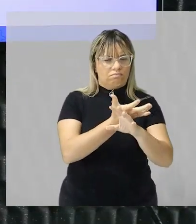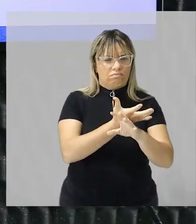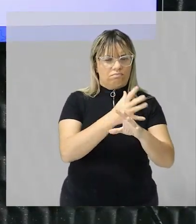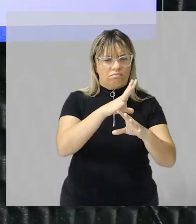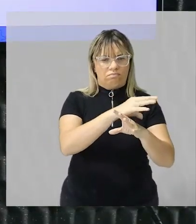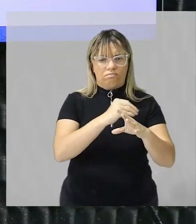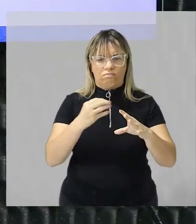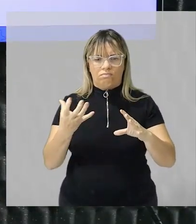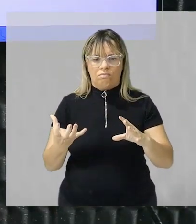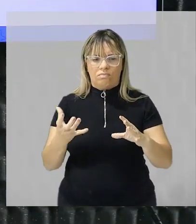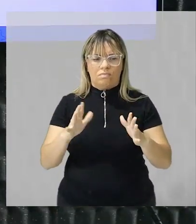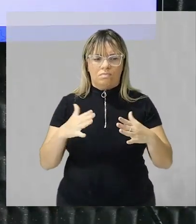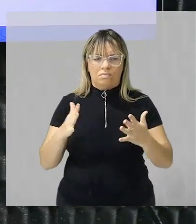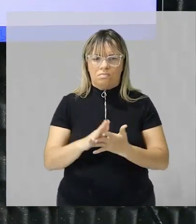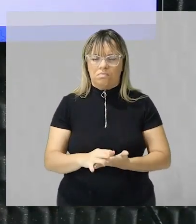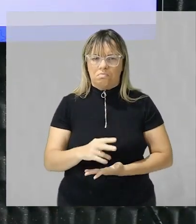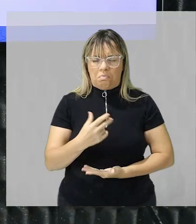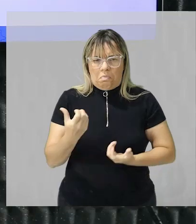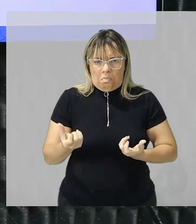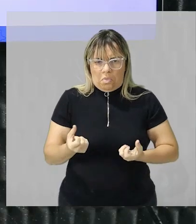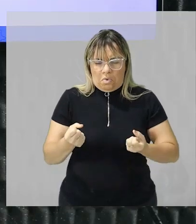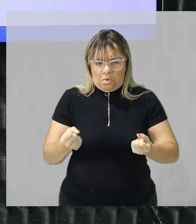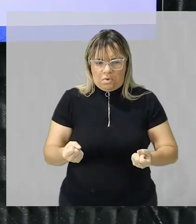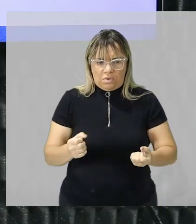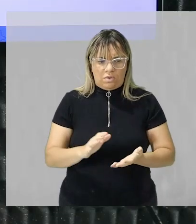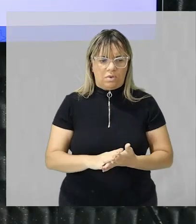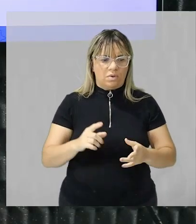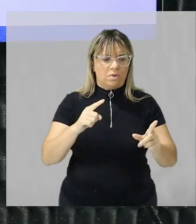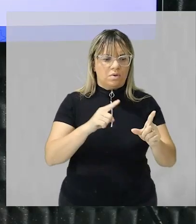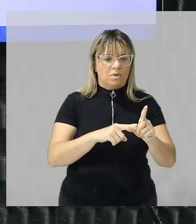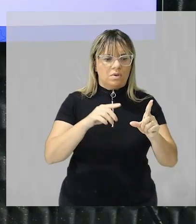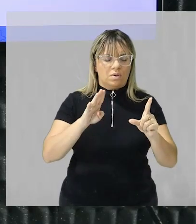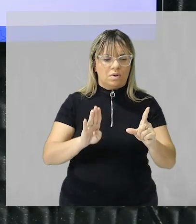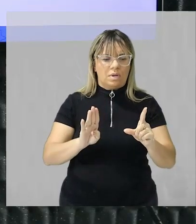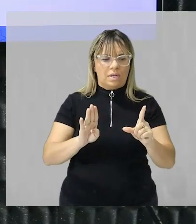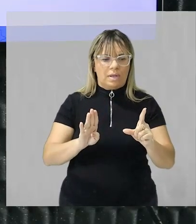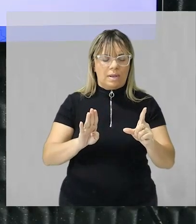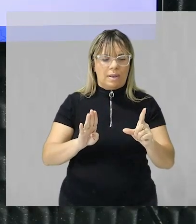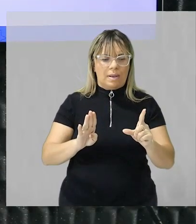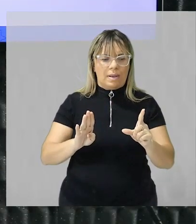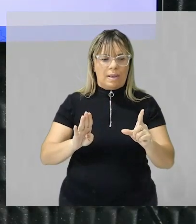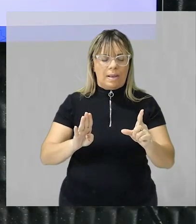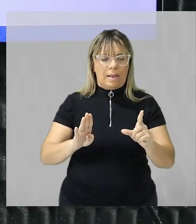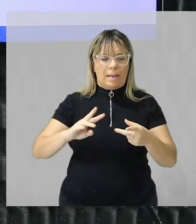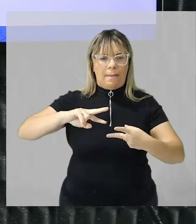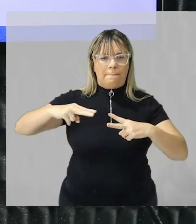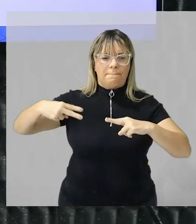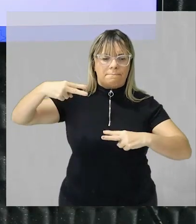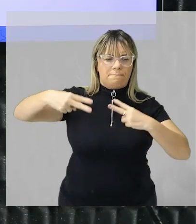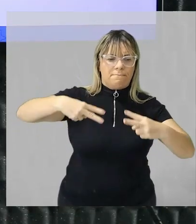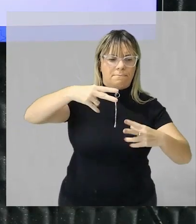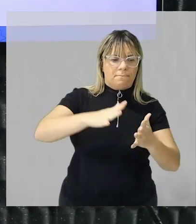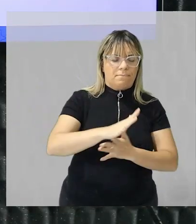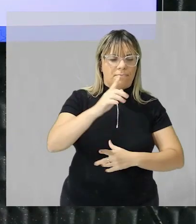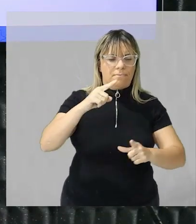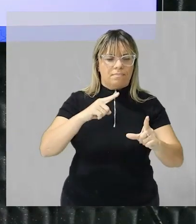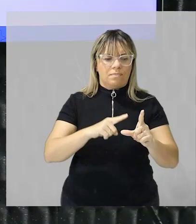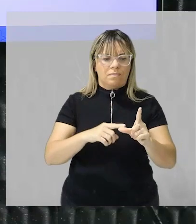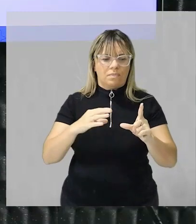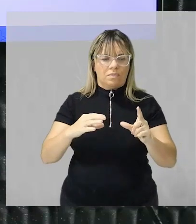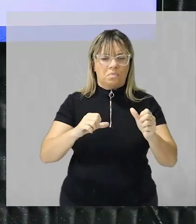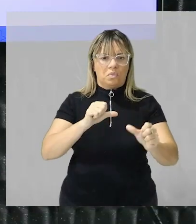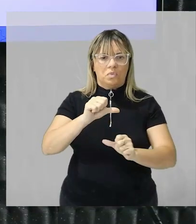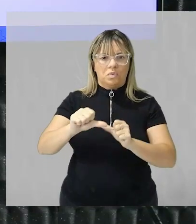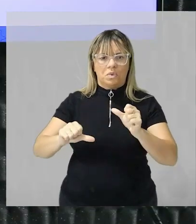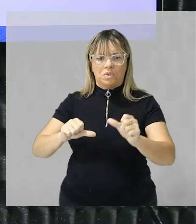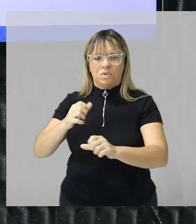clone. Letra B, está dizendo que é uma planta híbrida. A letra C, seria uma planta